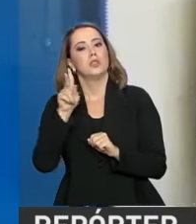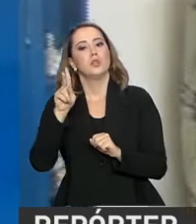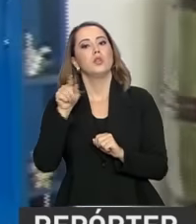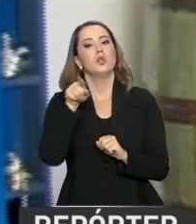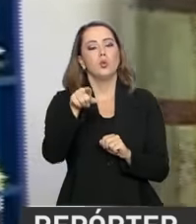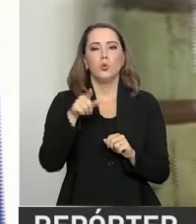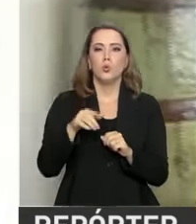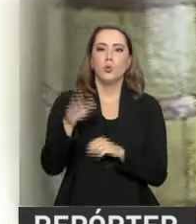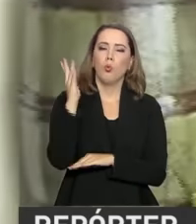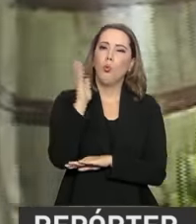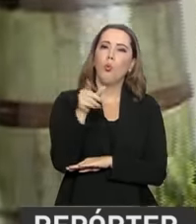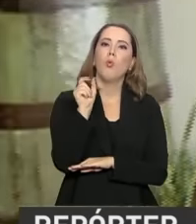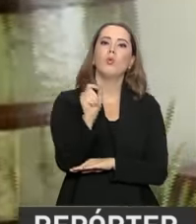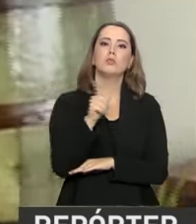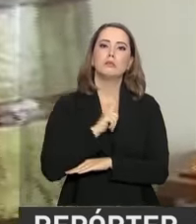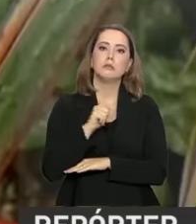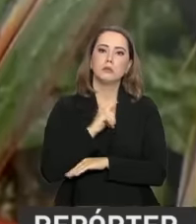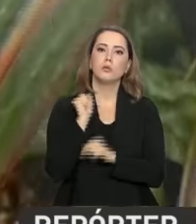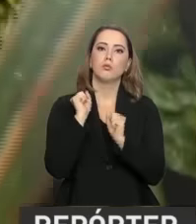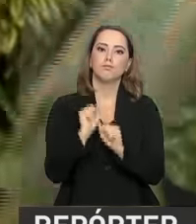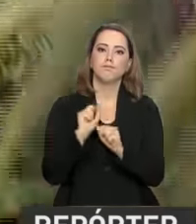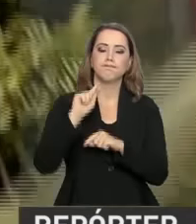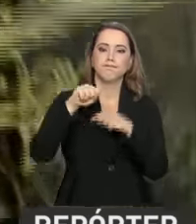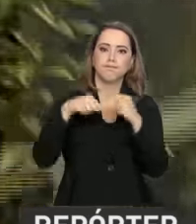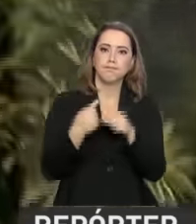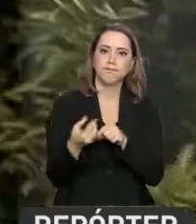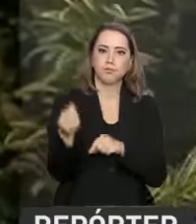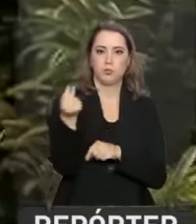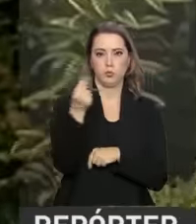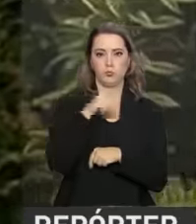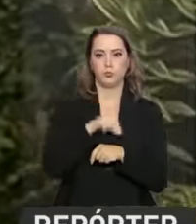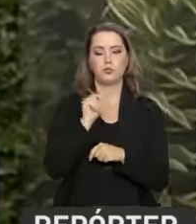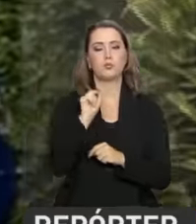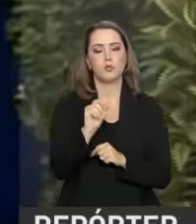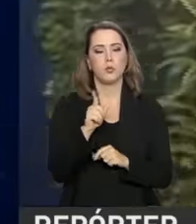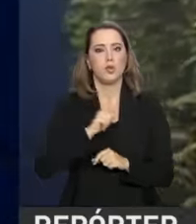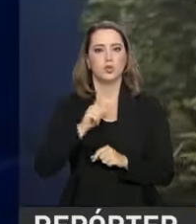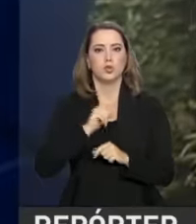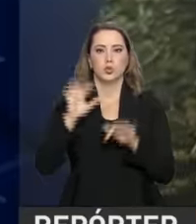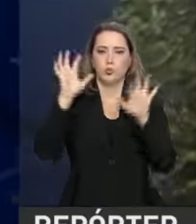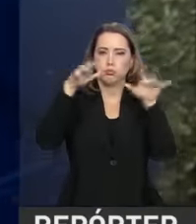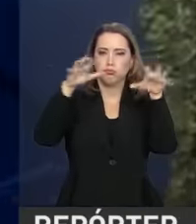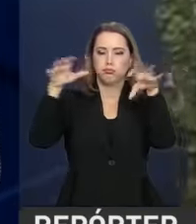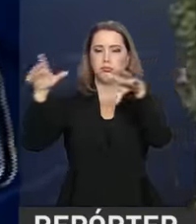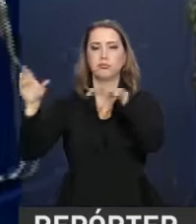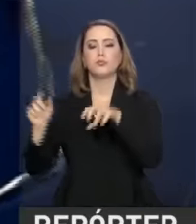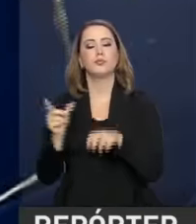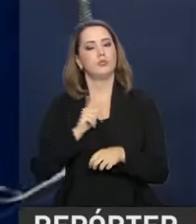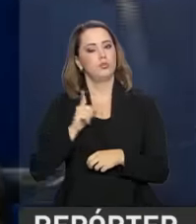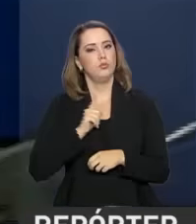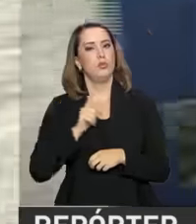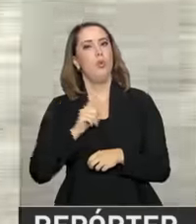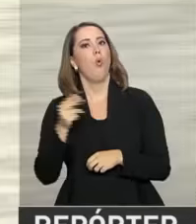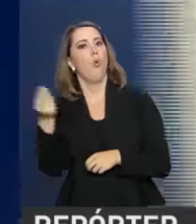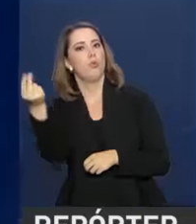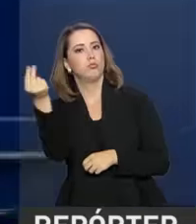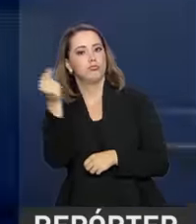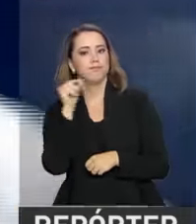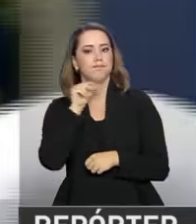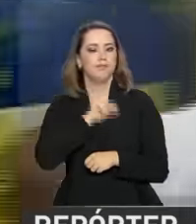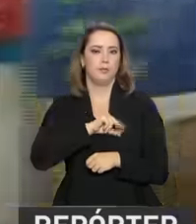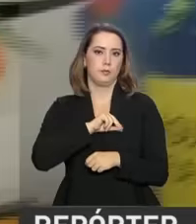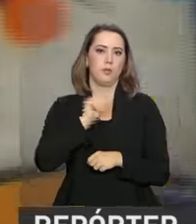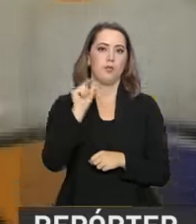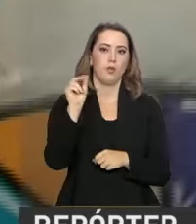para usar nos dias de tempo fechado e até em dia de chuva o hostel aproveita para economizar tem um galão ali ó que tem